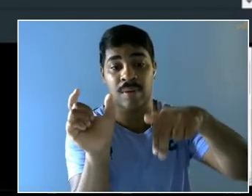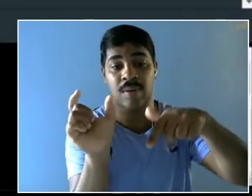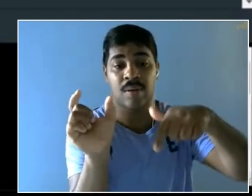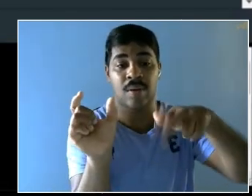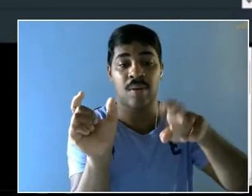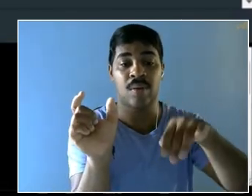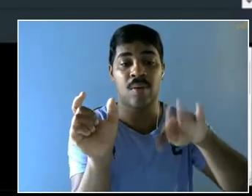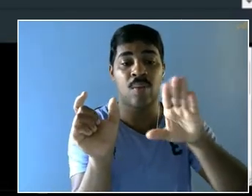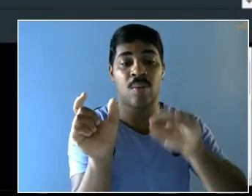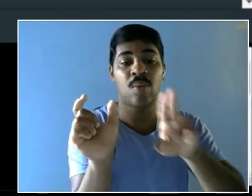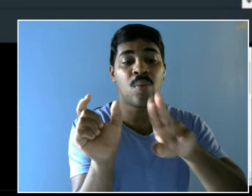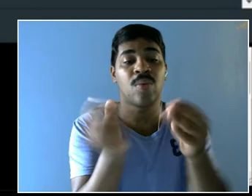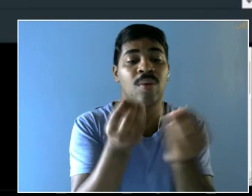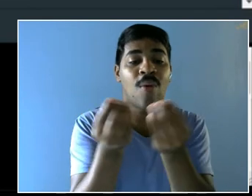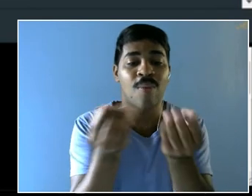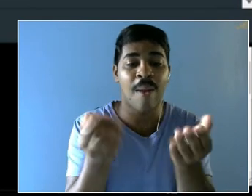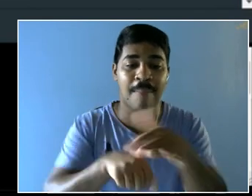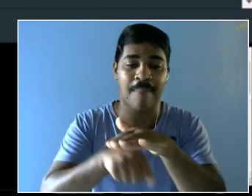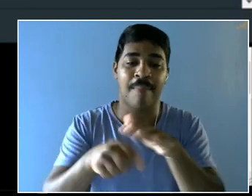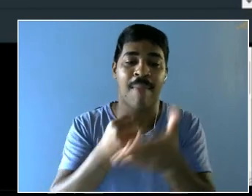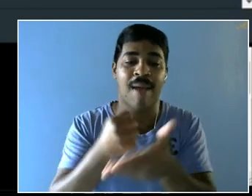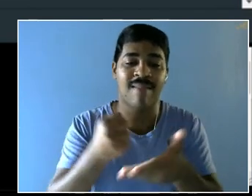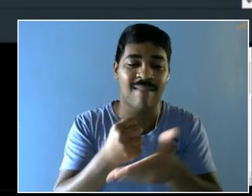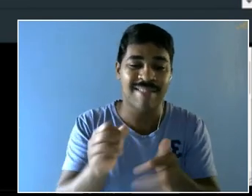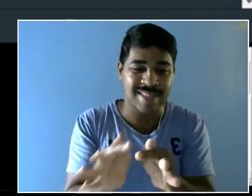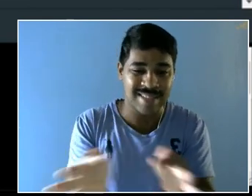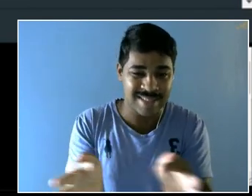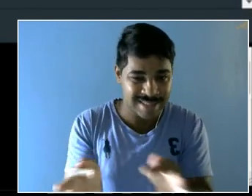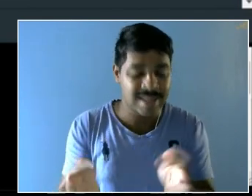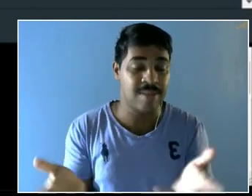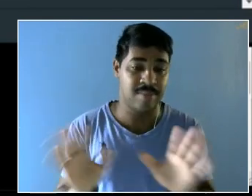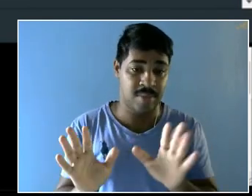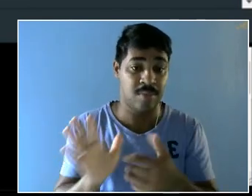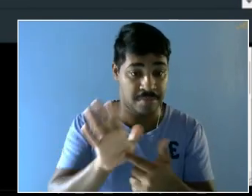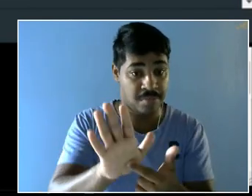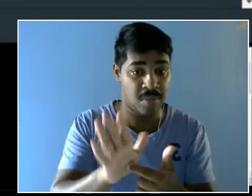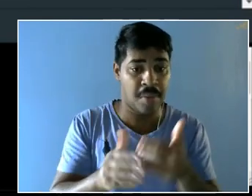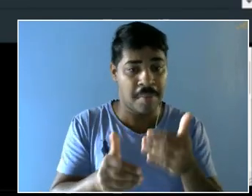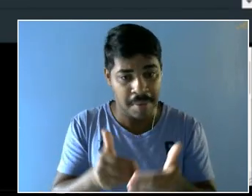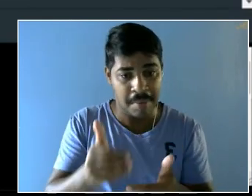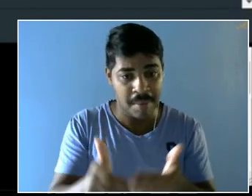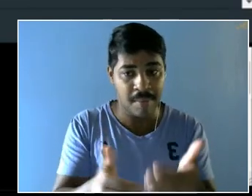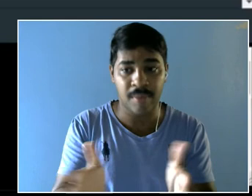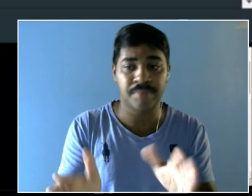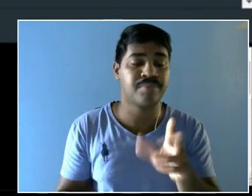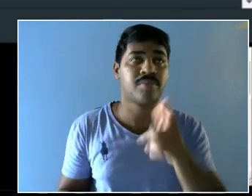aqui mesmo. E vamos com calma nisso daqui. Né? Eu vou fazer um outro